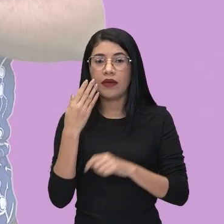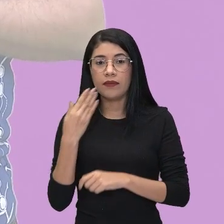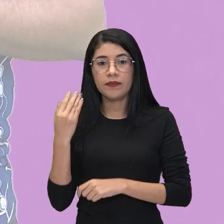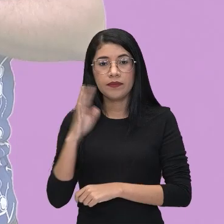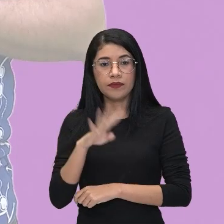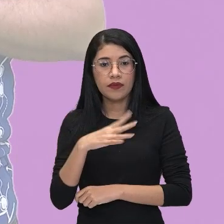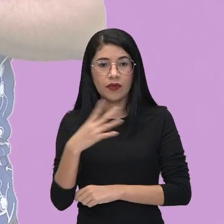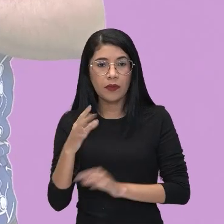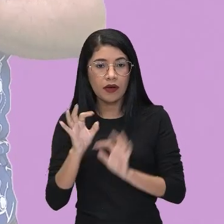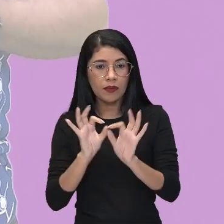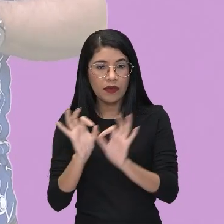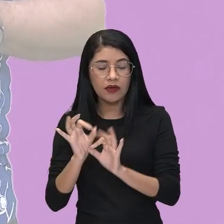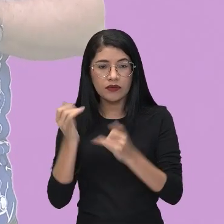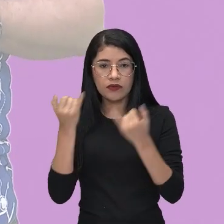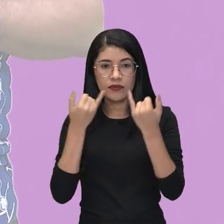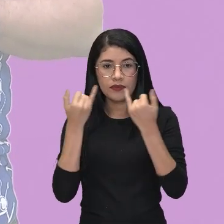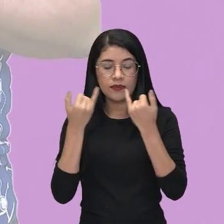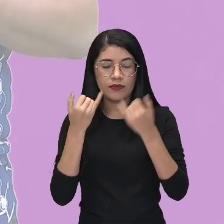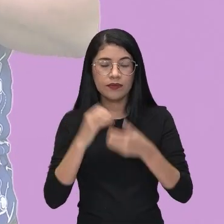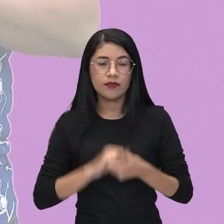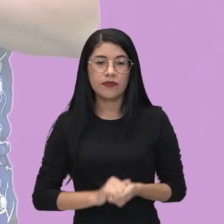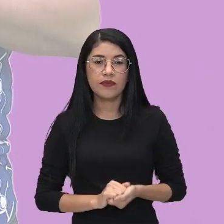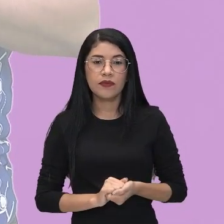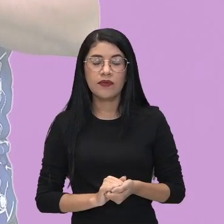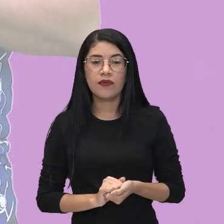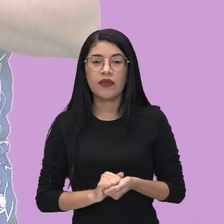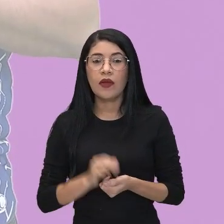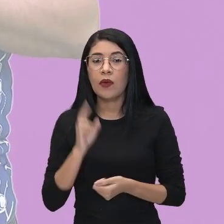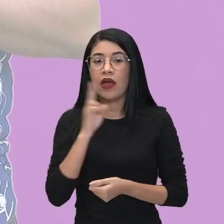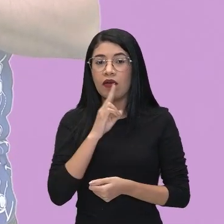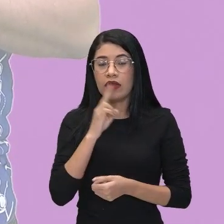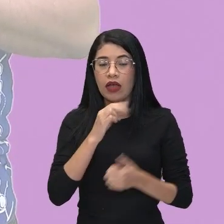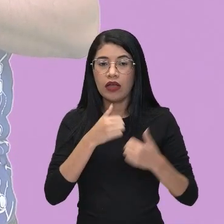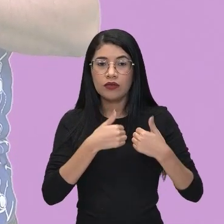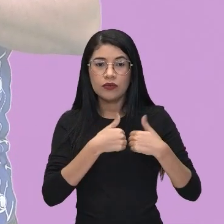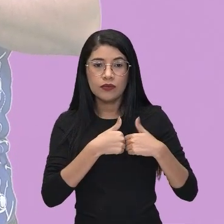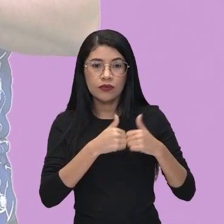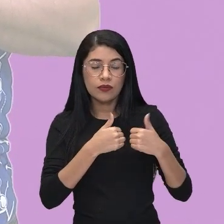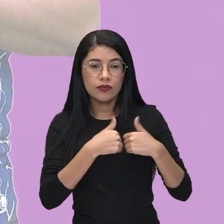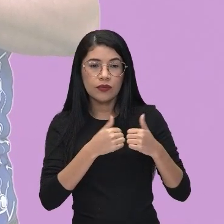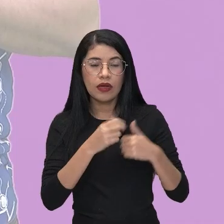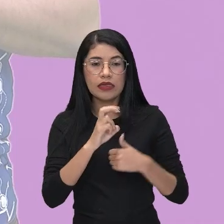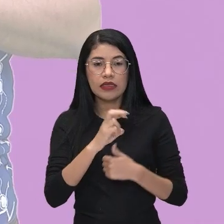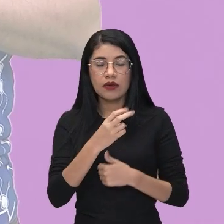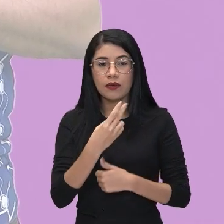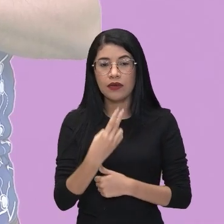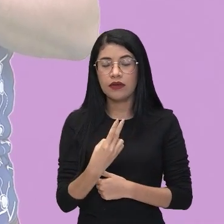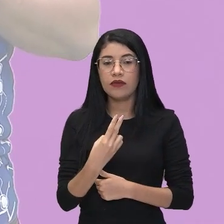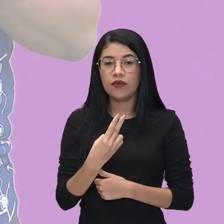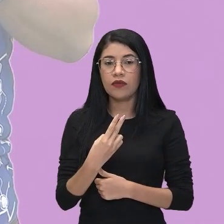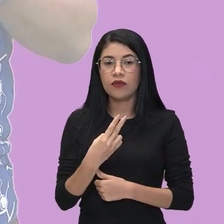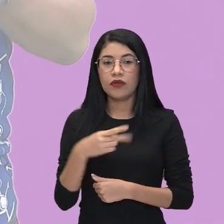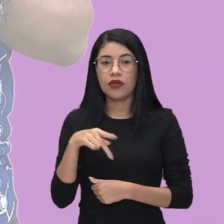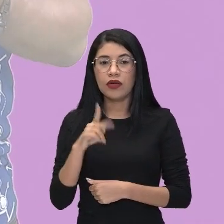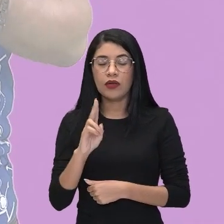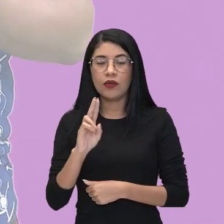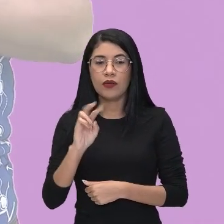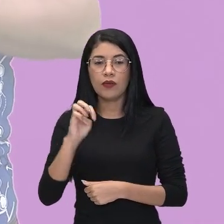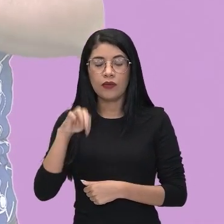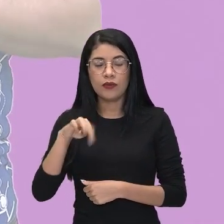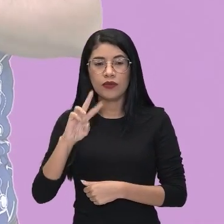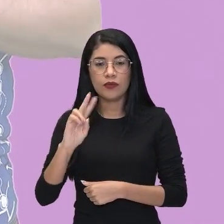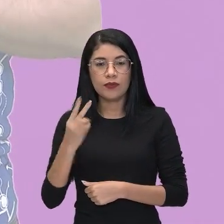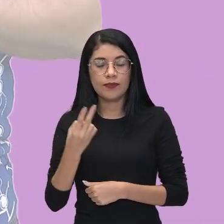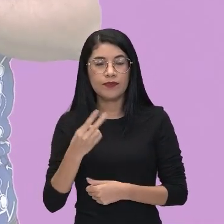anotações. Ó, quando a velocidade do ônibus foi de 52 km por